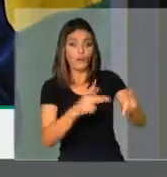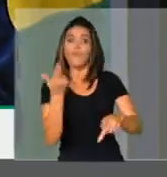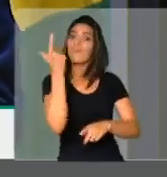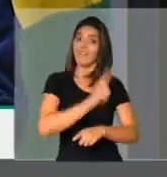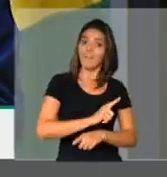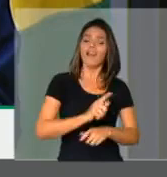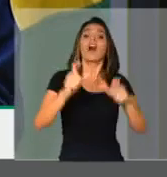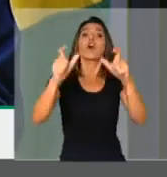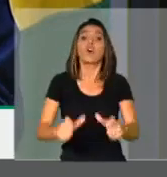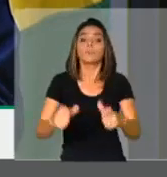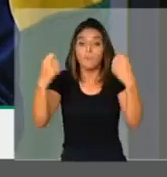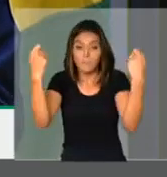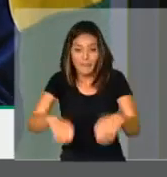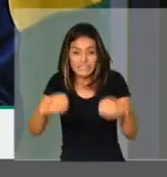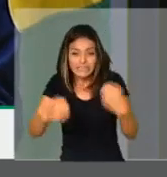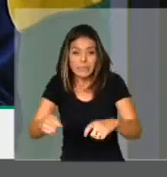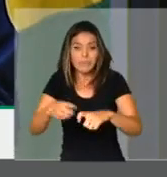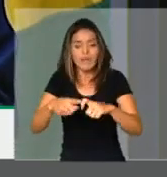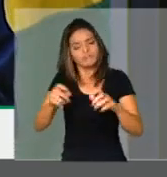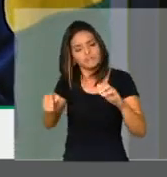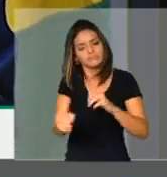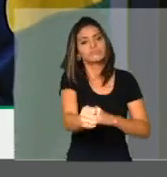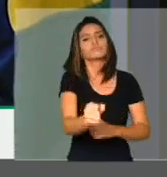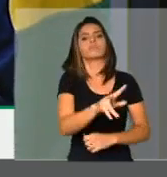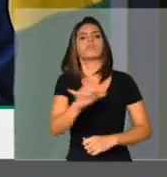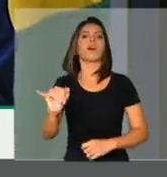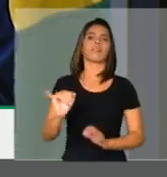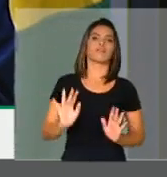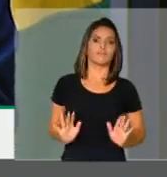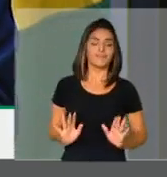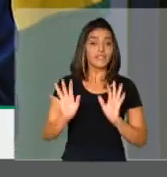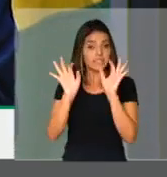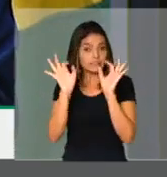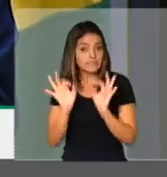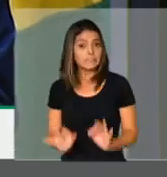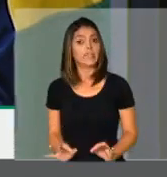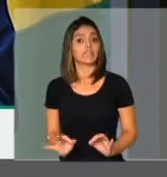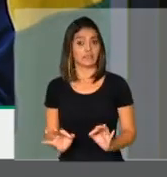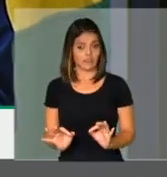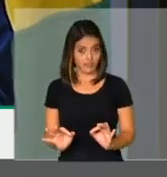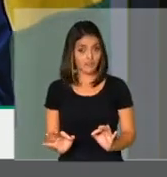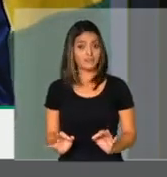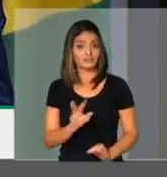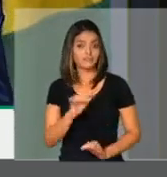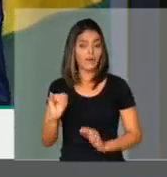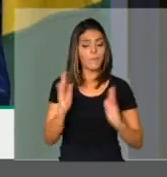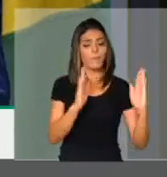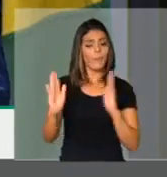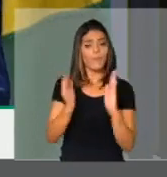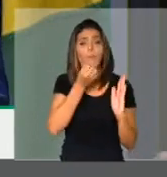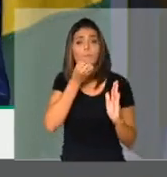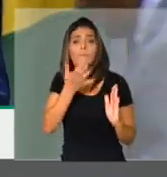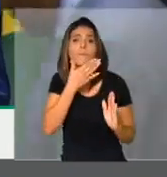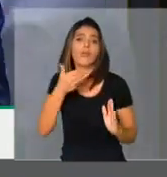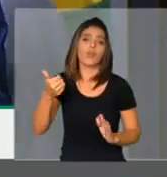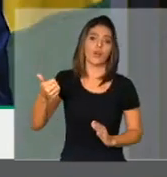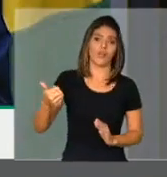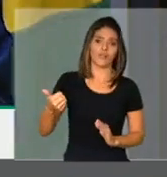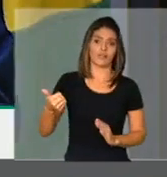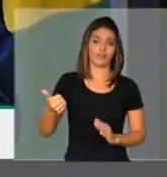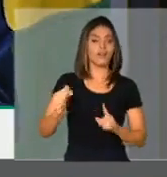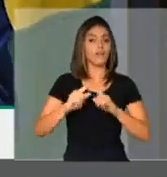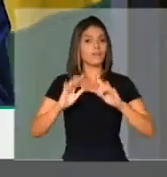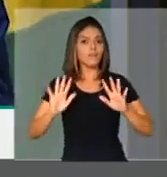precisando. E com certeza será um novo momento. Nós não vamos